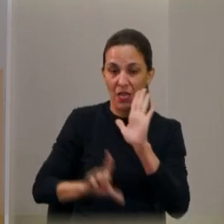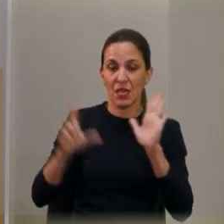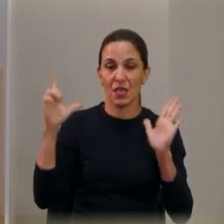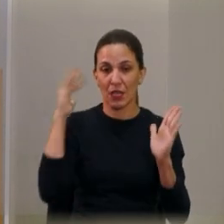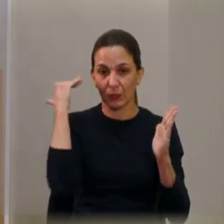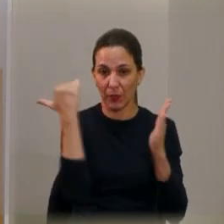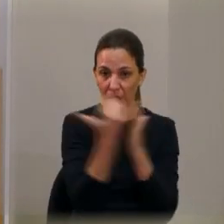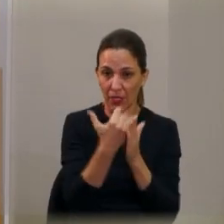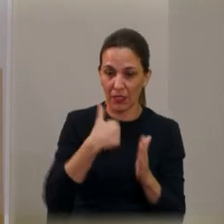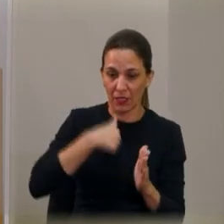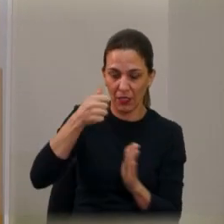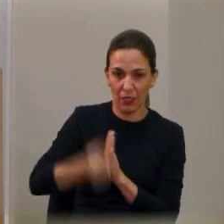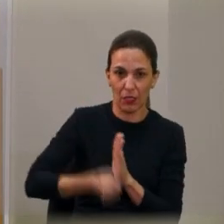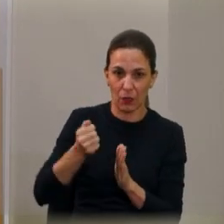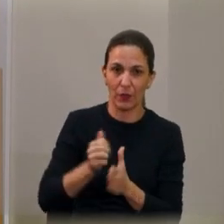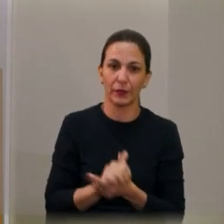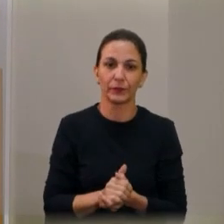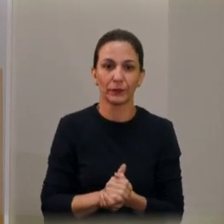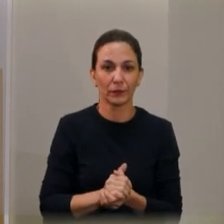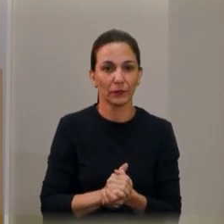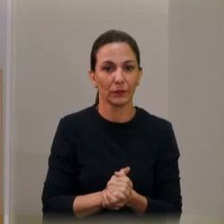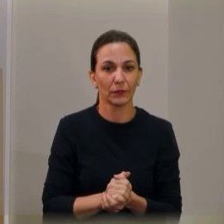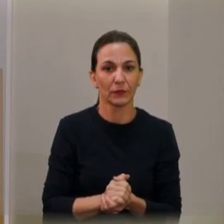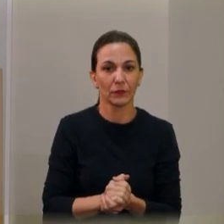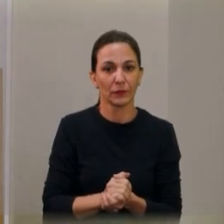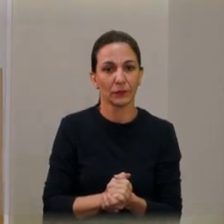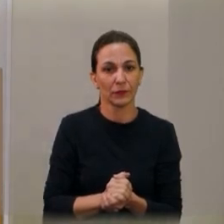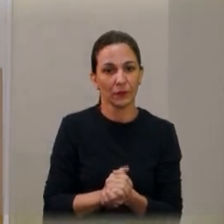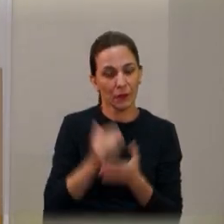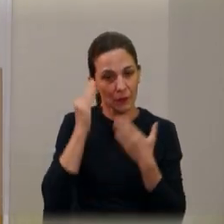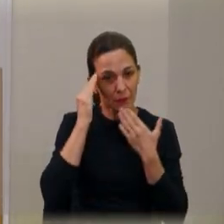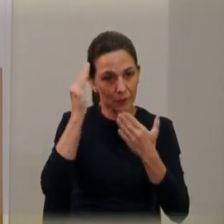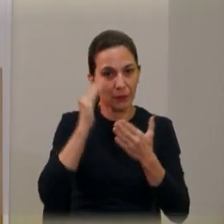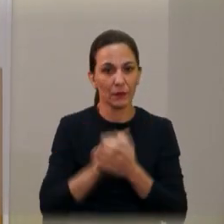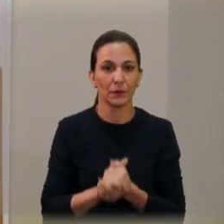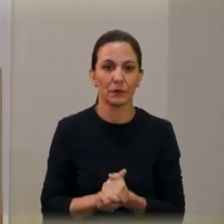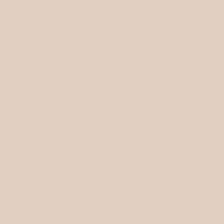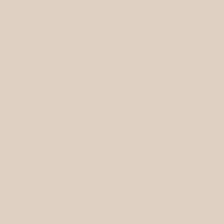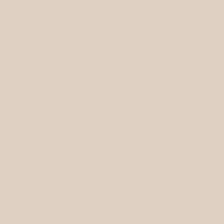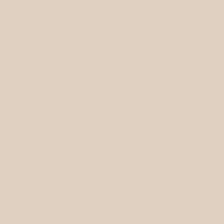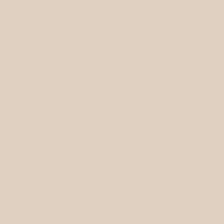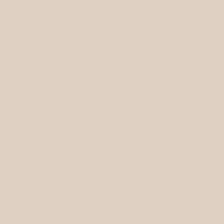essa situação tá bom Presidente então Obrigado é isso por hoje vamos em frente